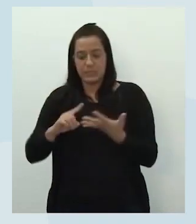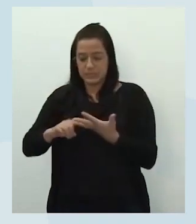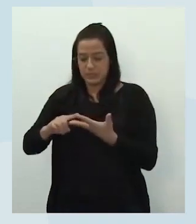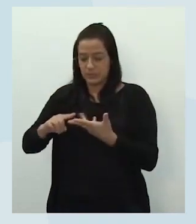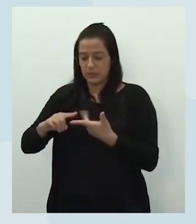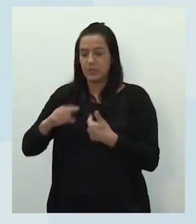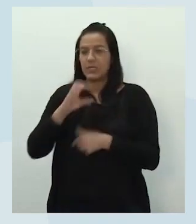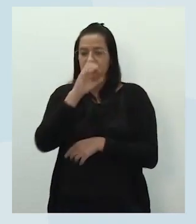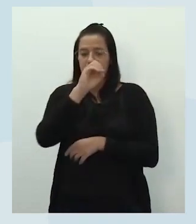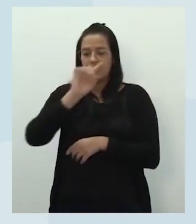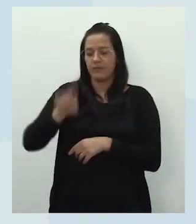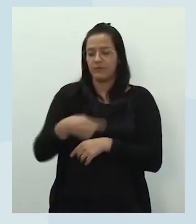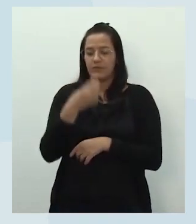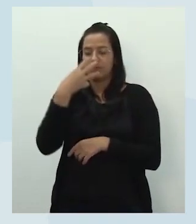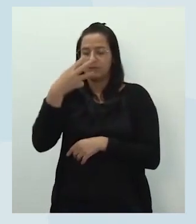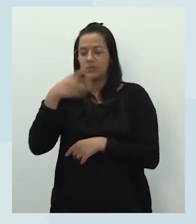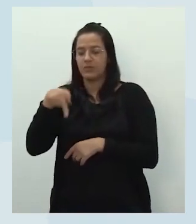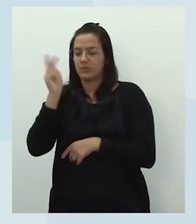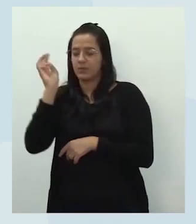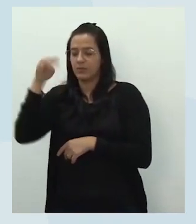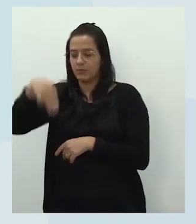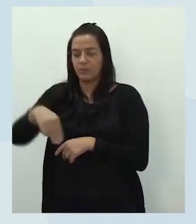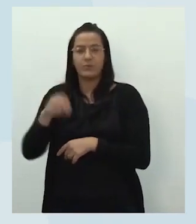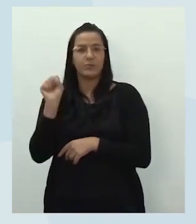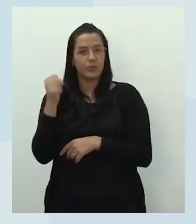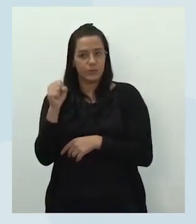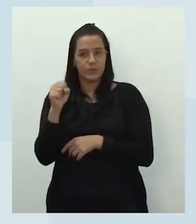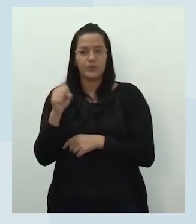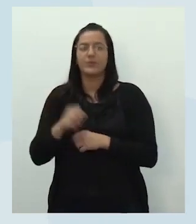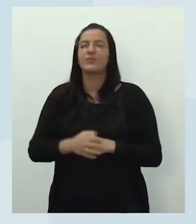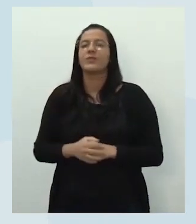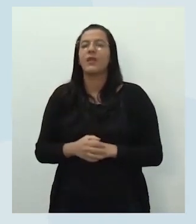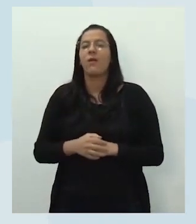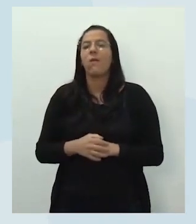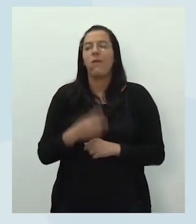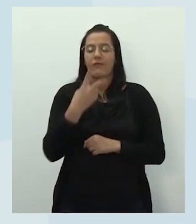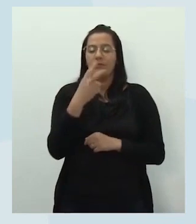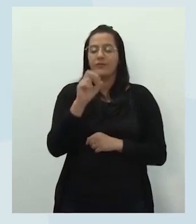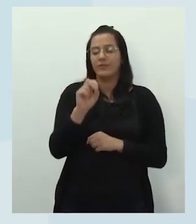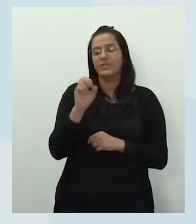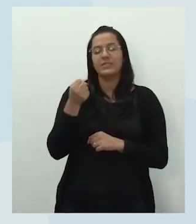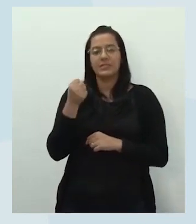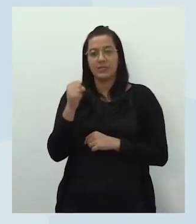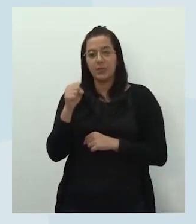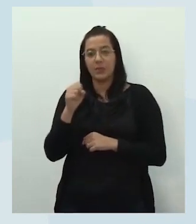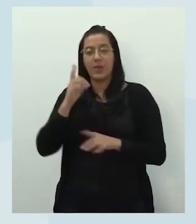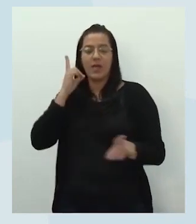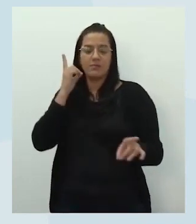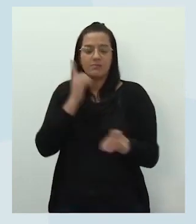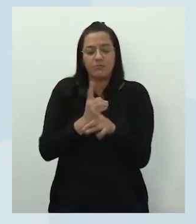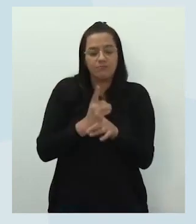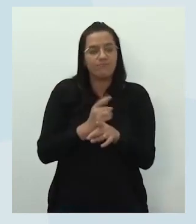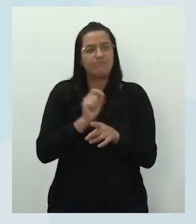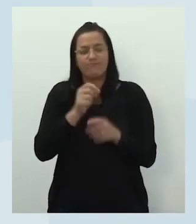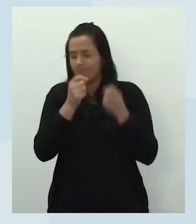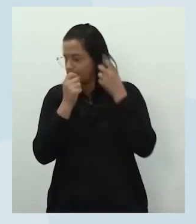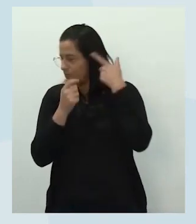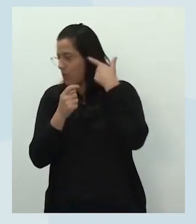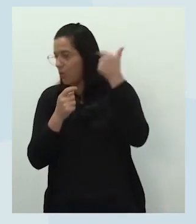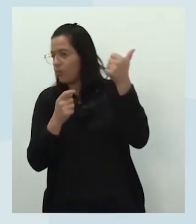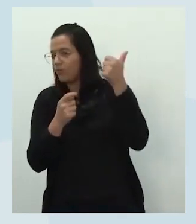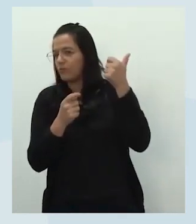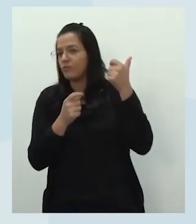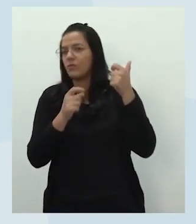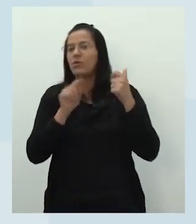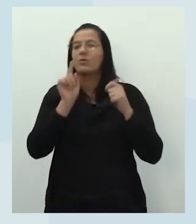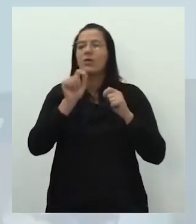aproximadamente 0,3 km por segundo. Foram 20 segundos até vocês ouvirem o som do